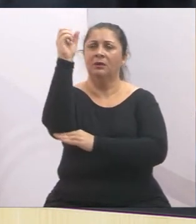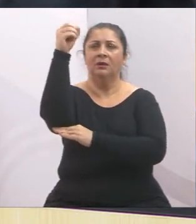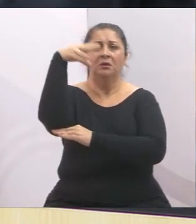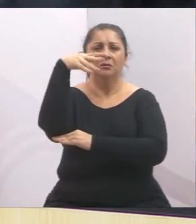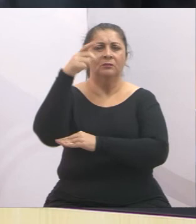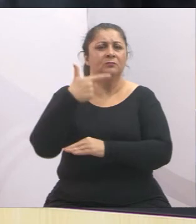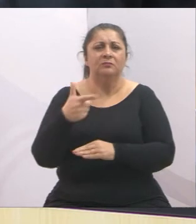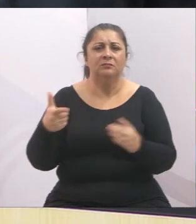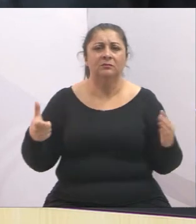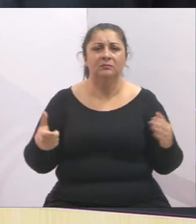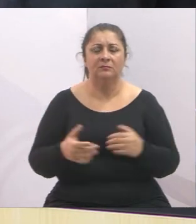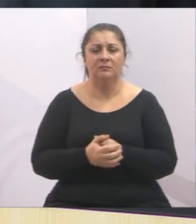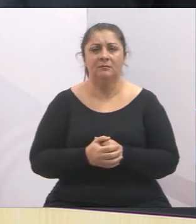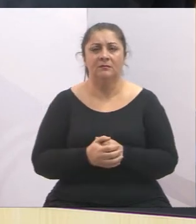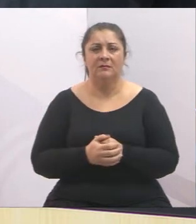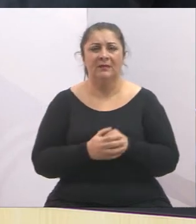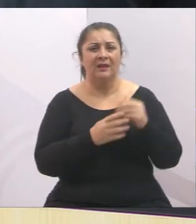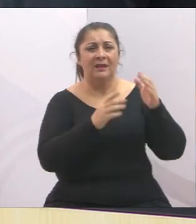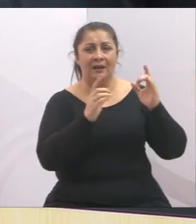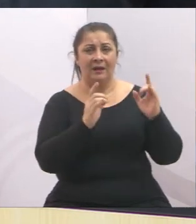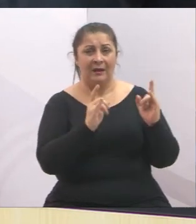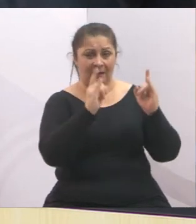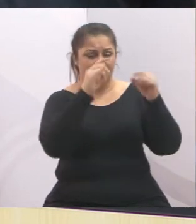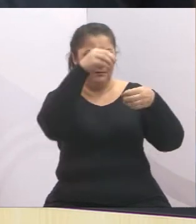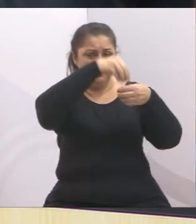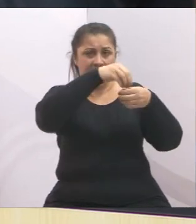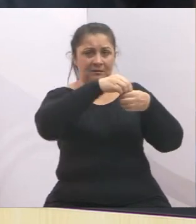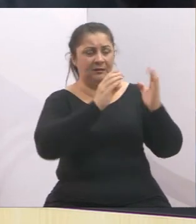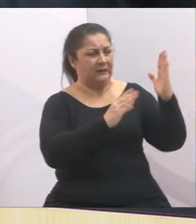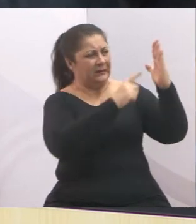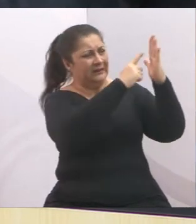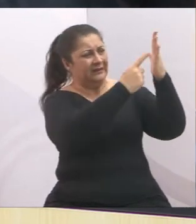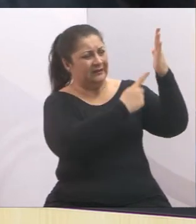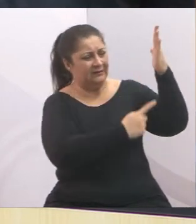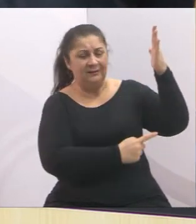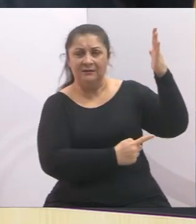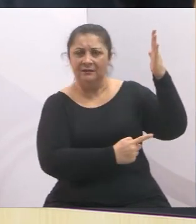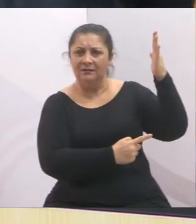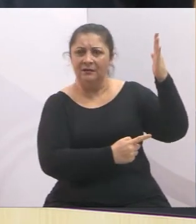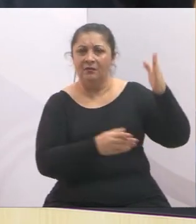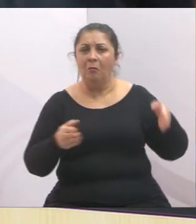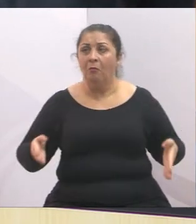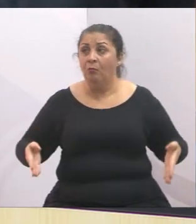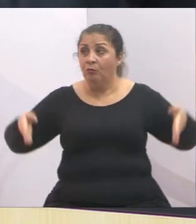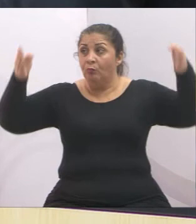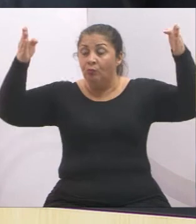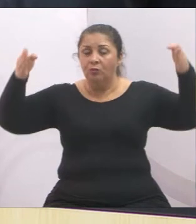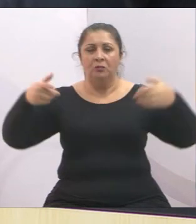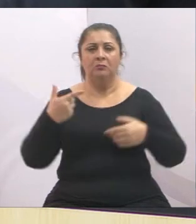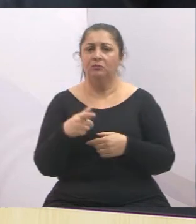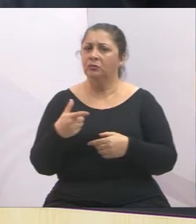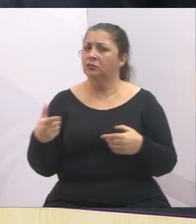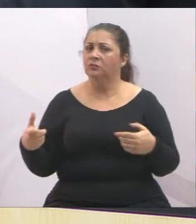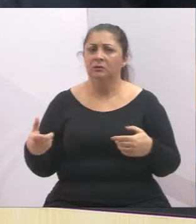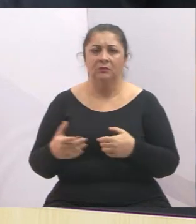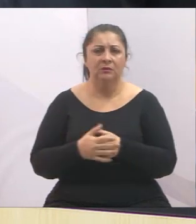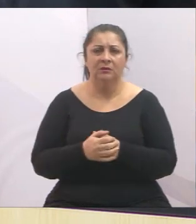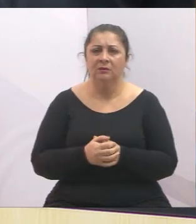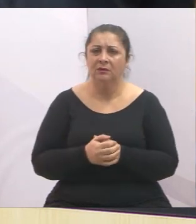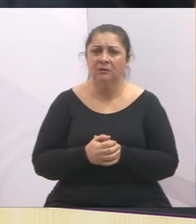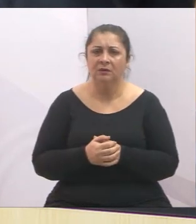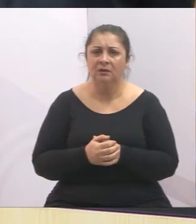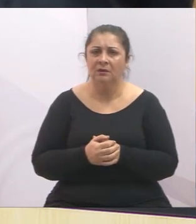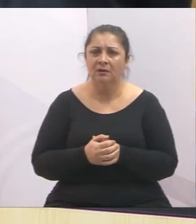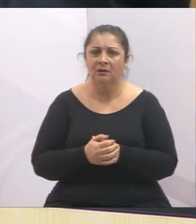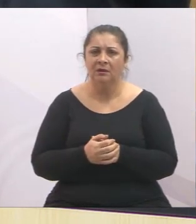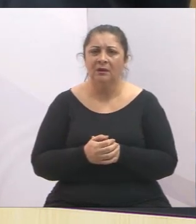do reinvestimento, trincas em alguns apartamentos, falta de muro na extensão do condomínio, cerca de morões e arame. Não impedem bichos